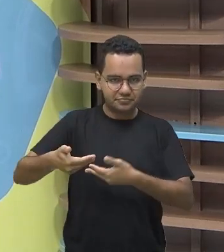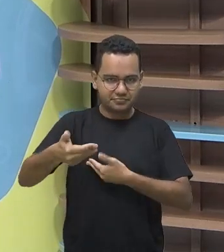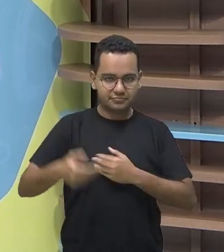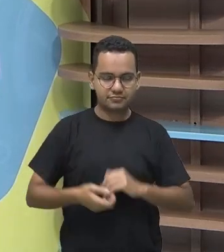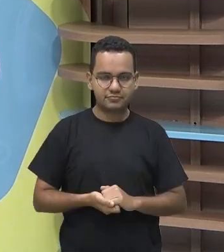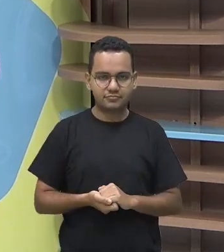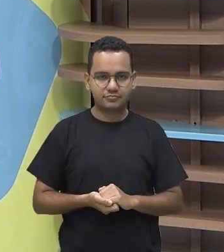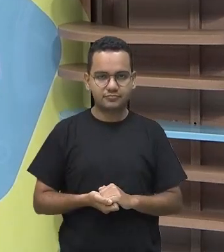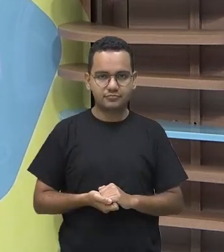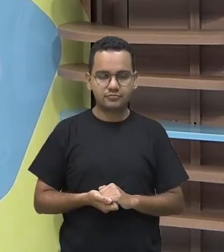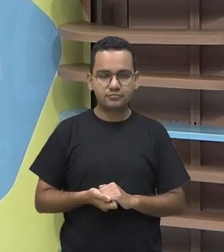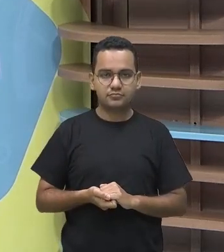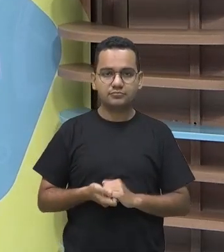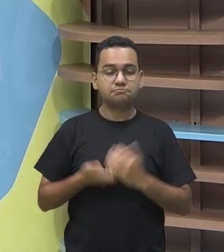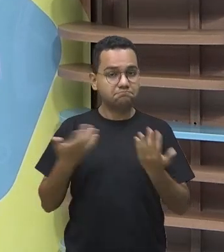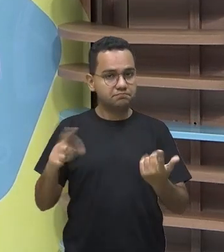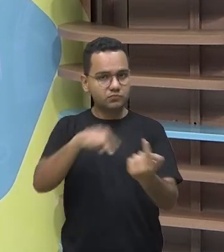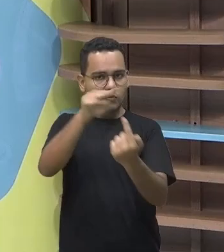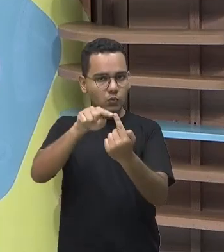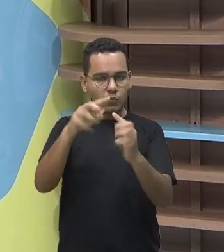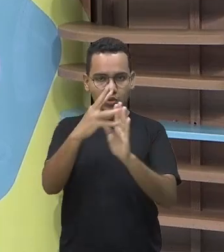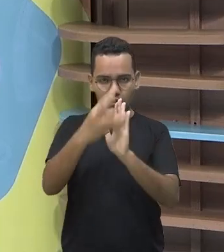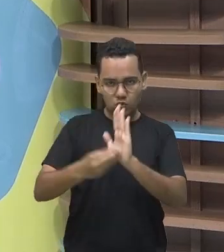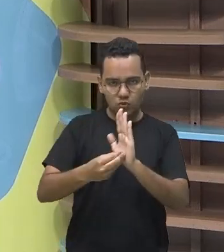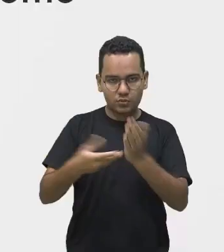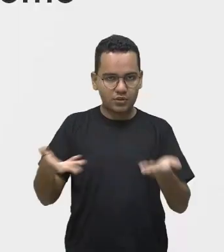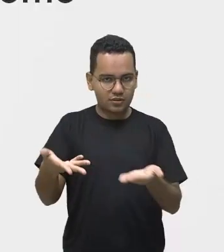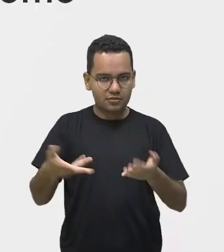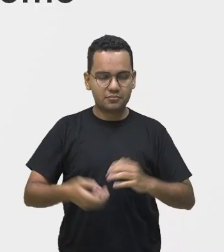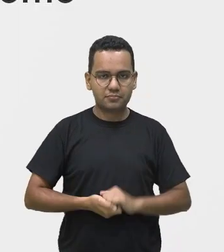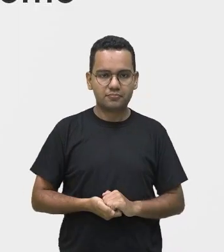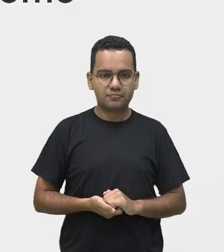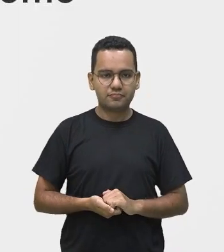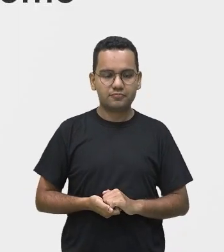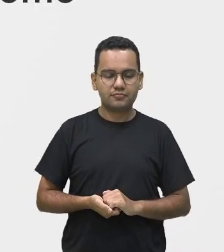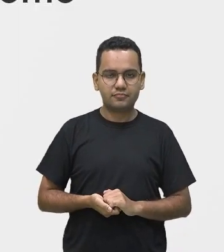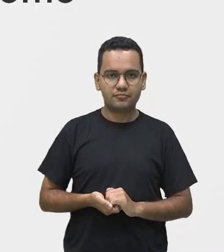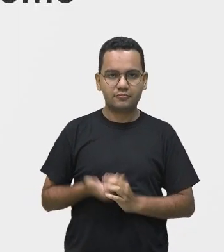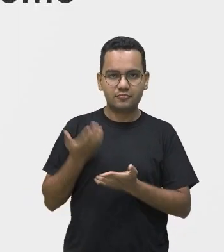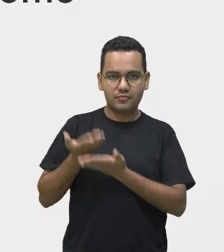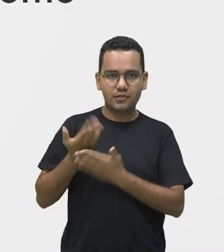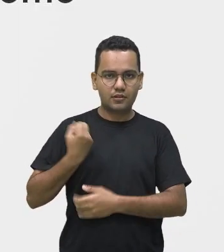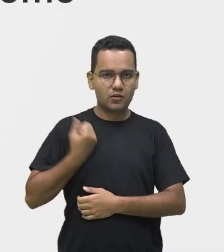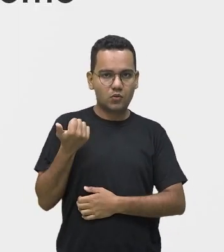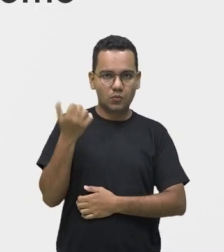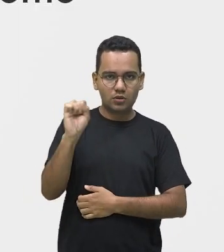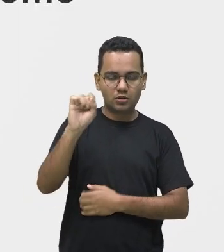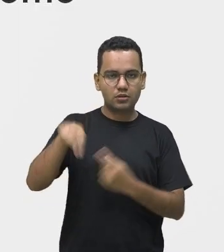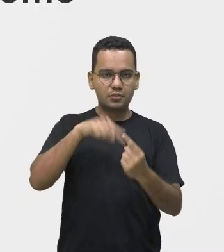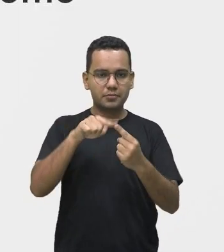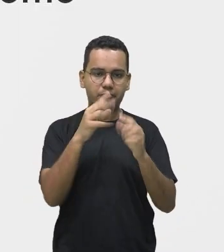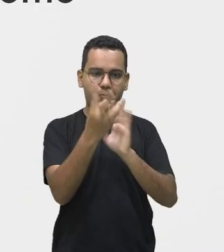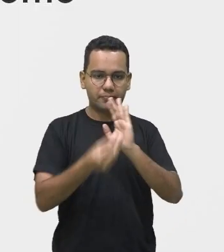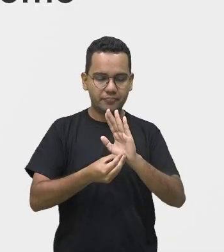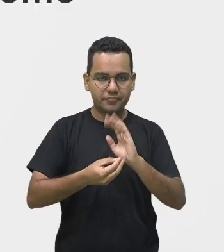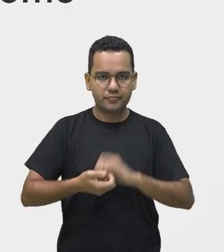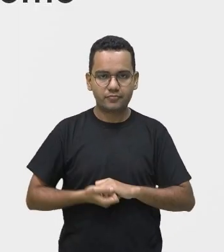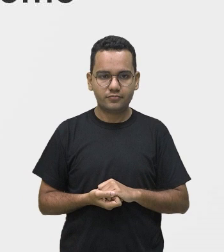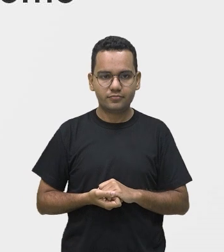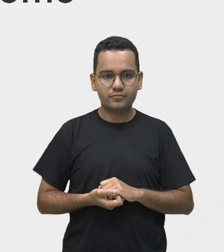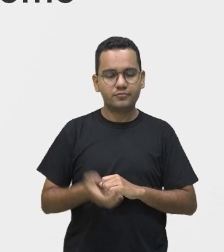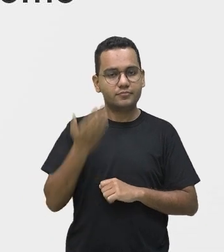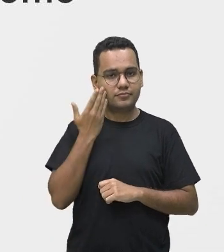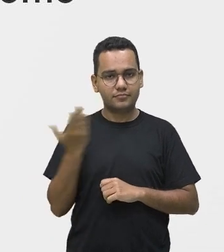hoje. Vamos verificar qual o objeto de conhecimento da nossa aula. Esta é a aula de número 18 e ela traz como objeto de